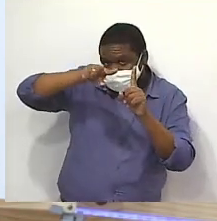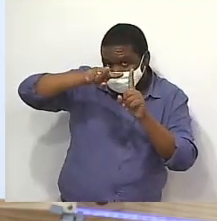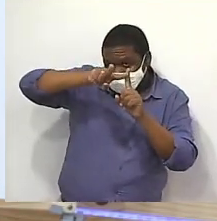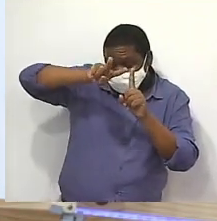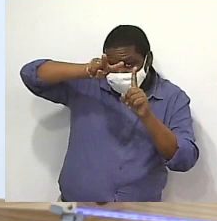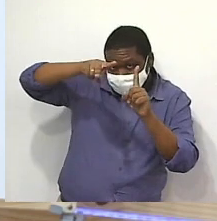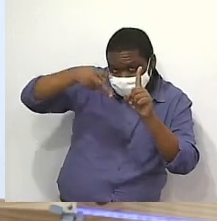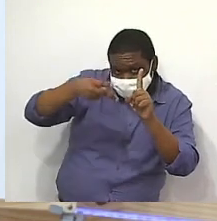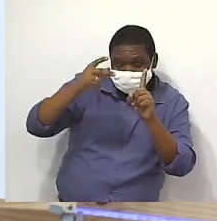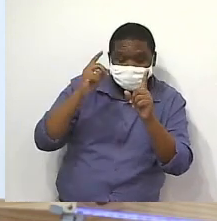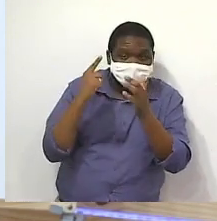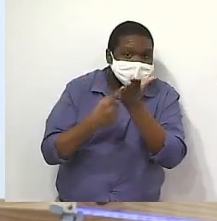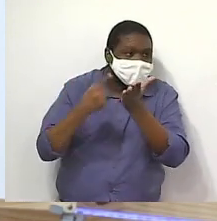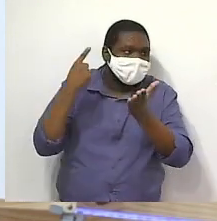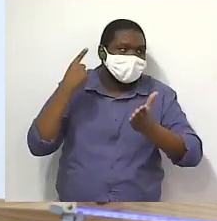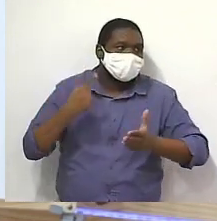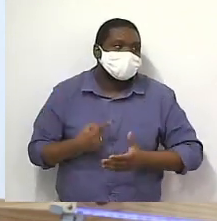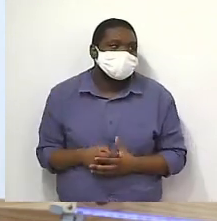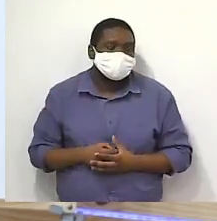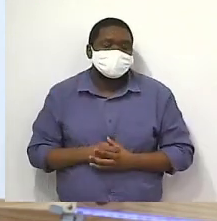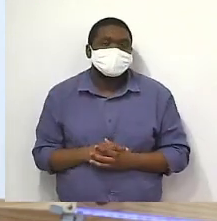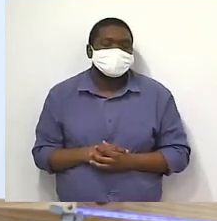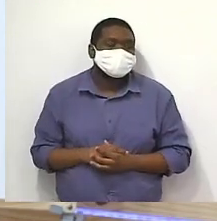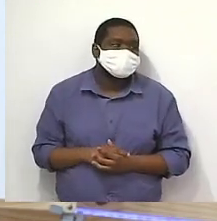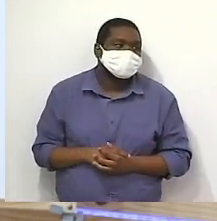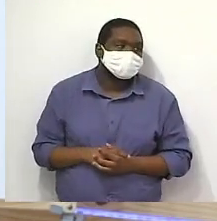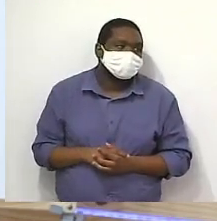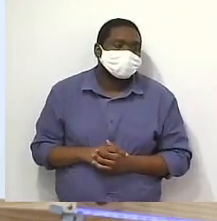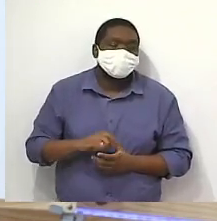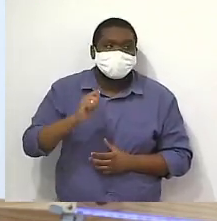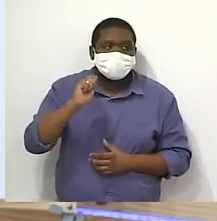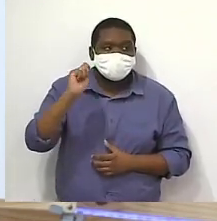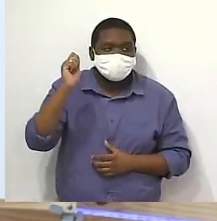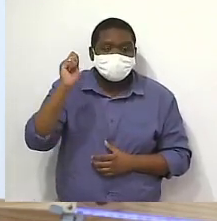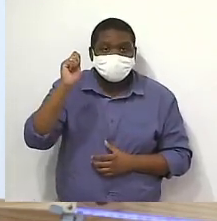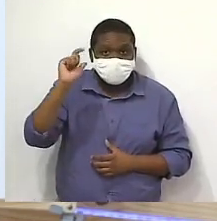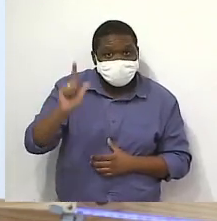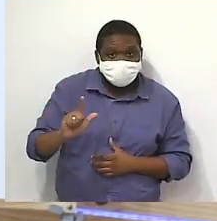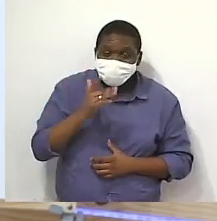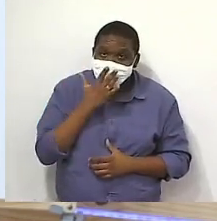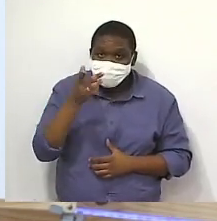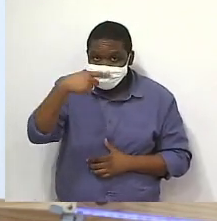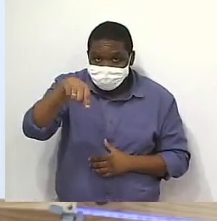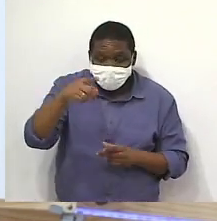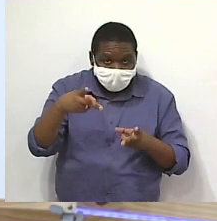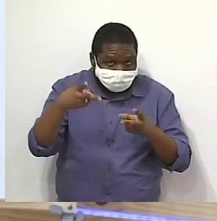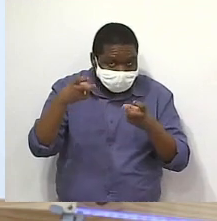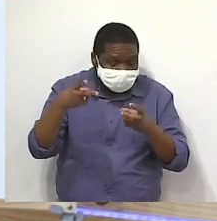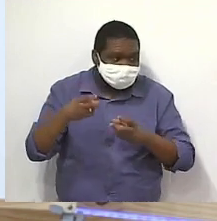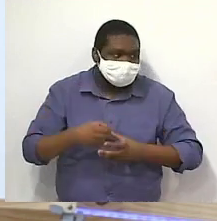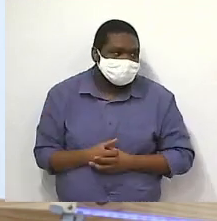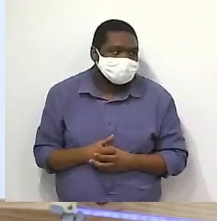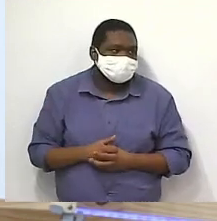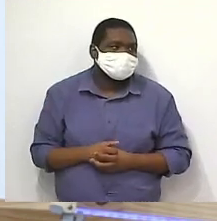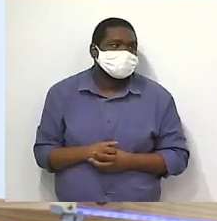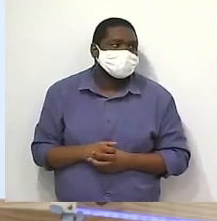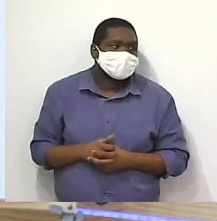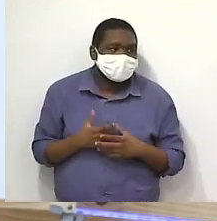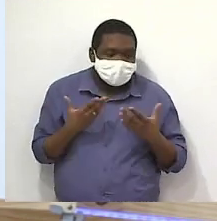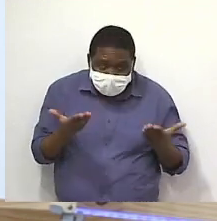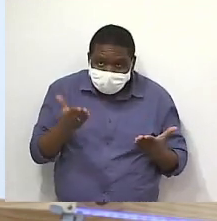marcou. Vou dar um cortezinho aqui para vocês terem uma ideia, tá bom? Só em azul para vocês perceberem. Ó, esse é o ponto de